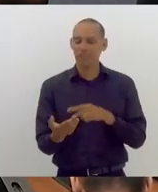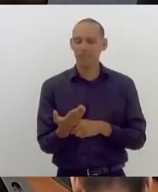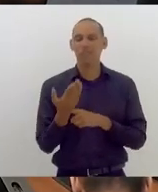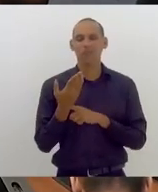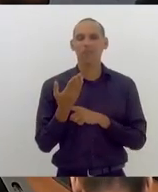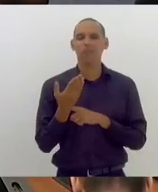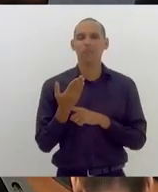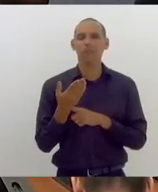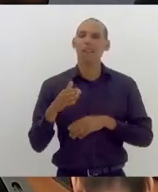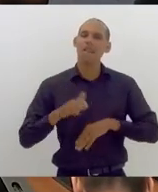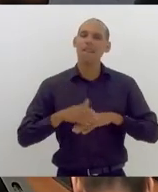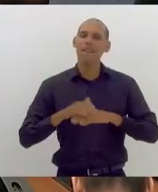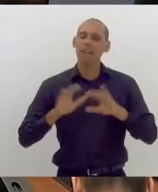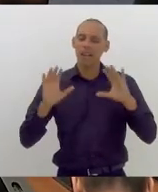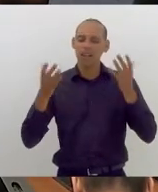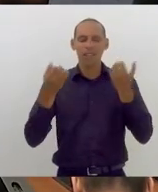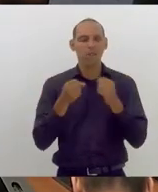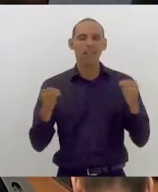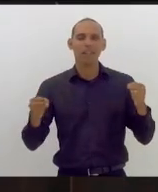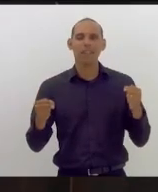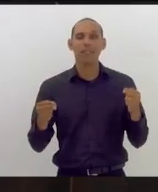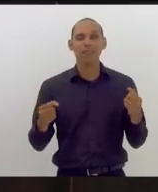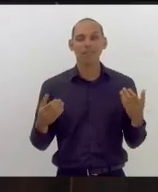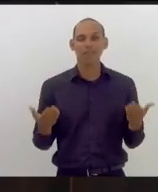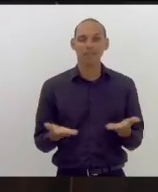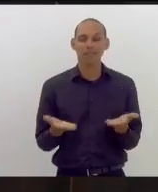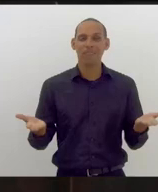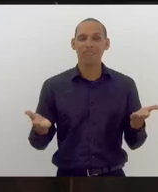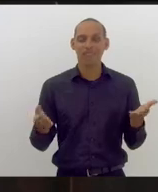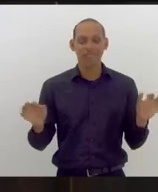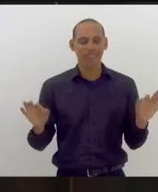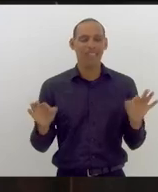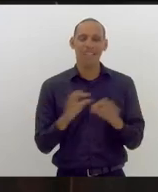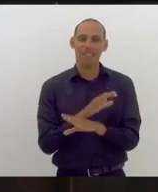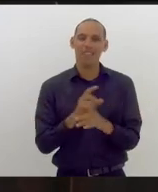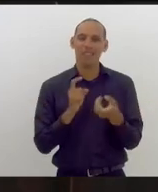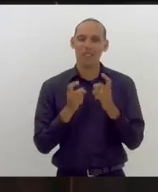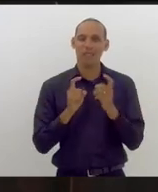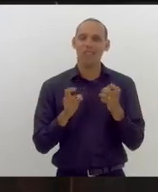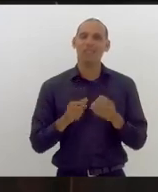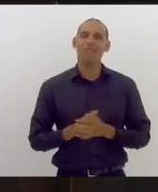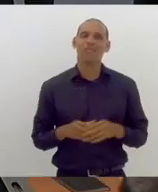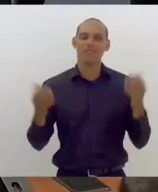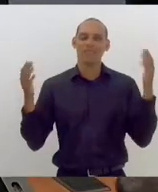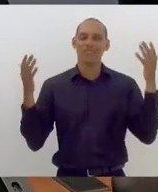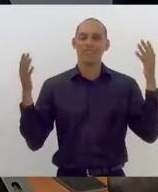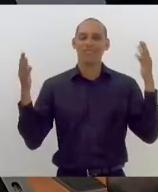ajudando a fazer esse grande evento. Declaro encerrada a sessão.